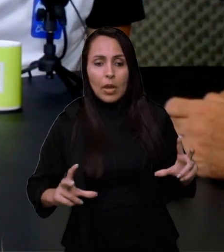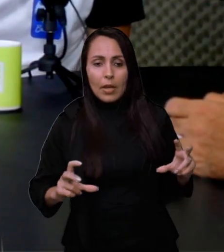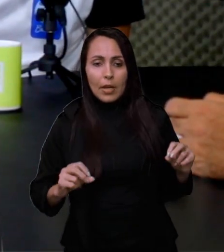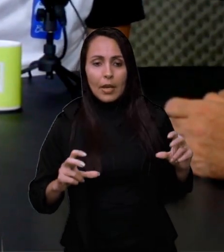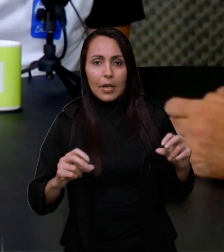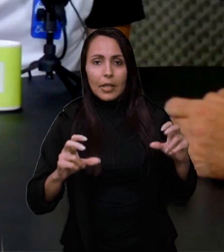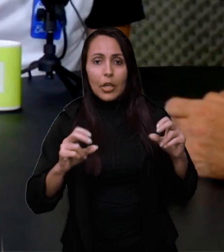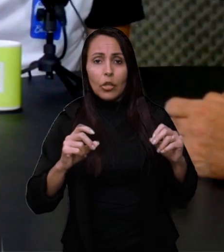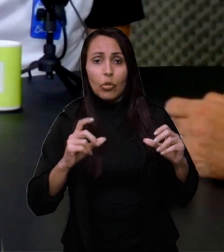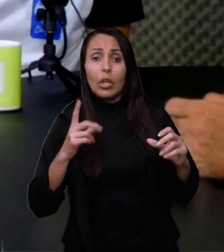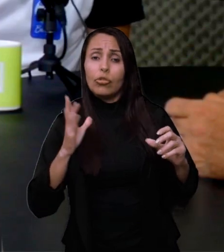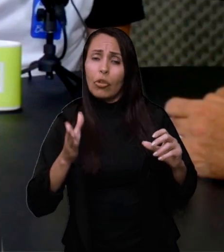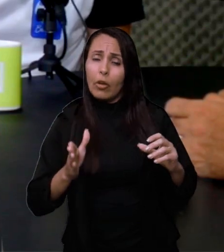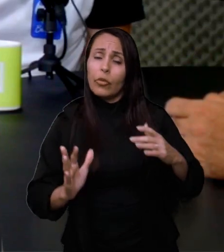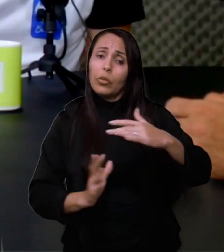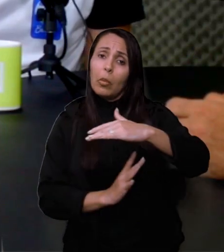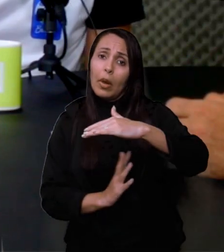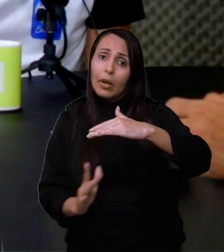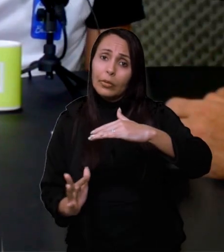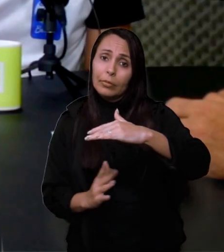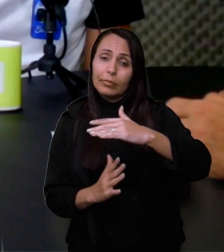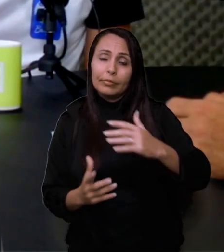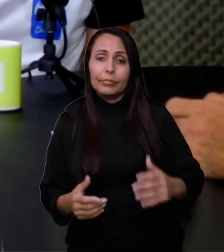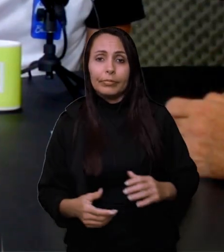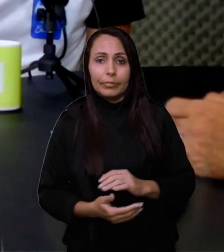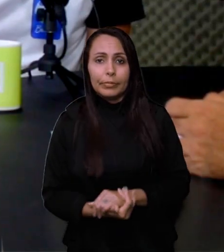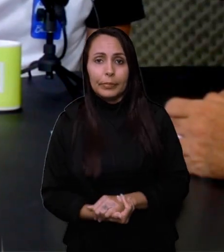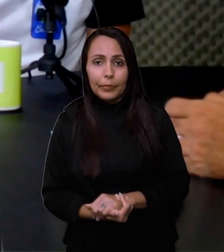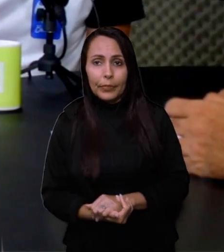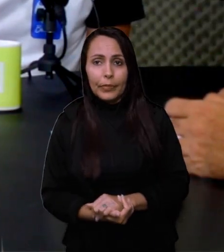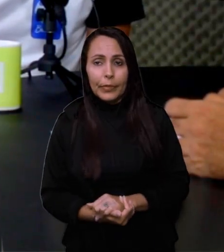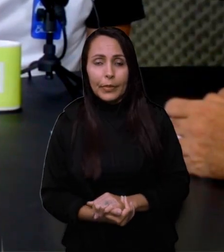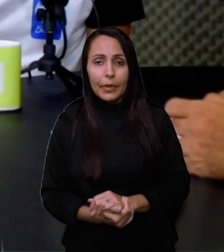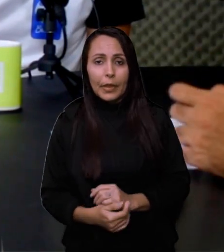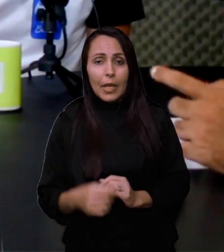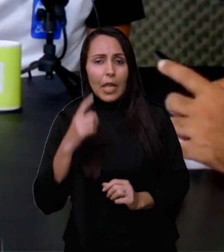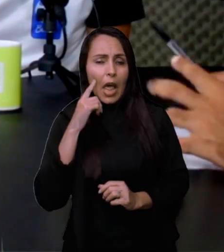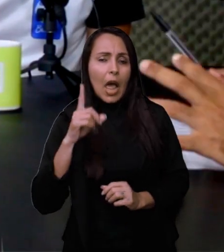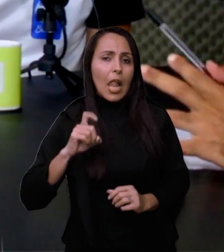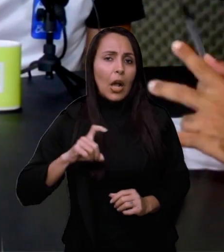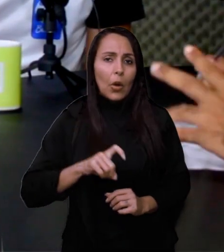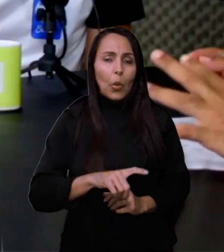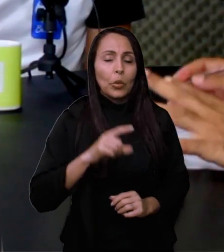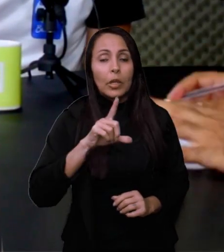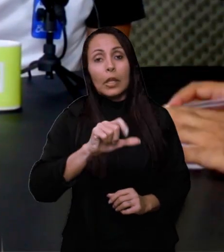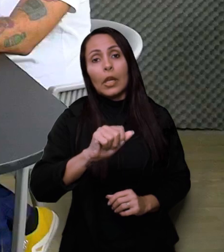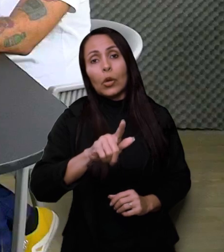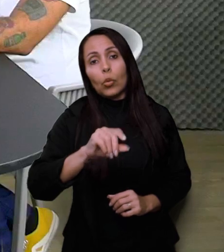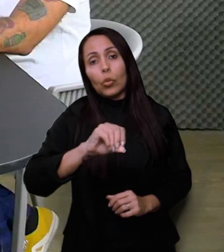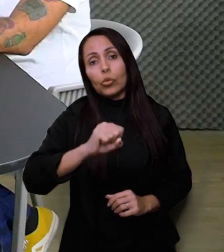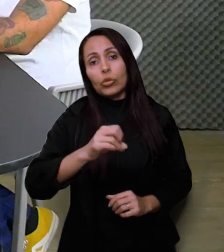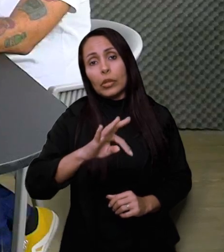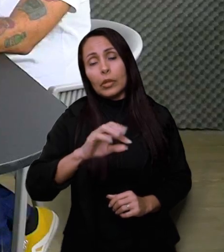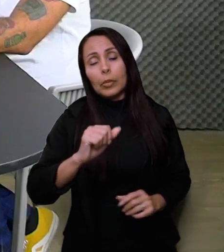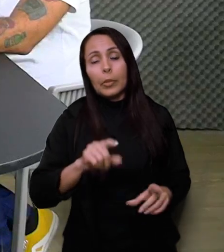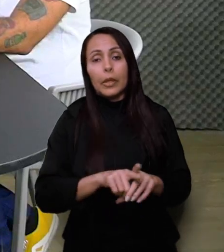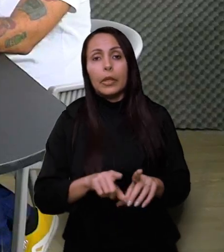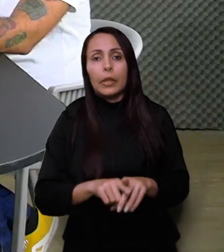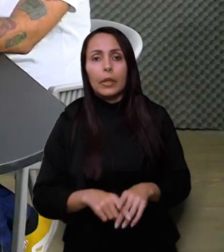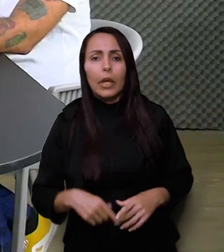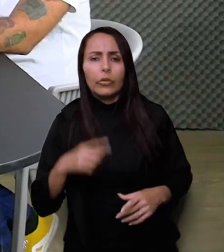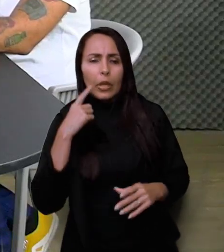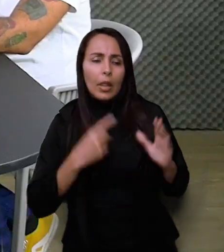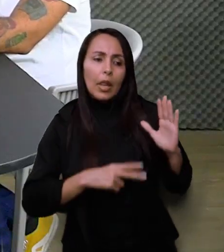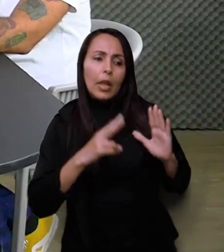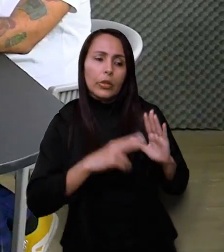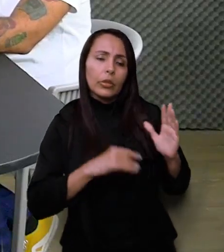foi do plâncton, sabe? Lagosta também. Uma vez já foi do plâncton. Agora, é engraçado porque, assim, eu leio muita coisa, a gente lê muita